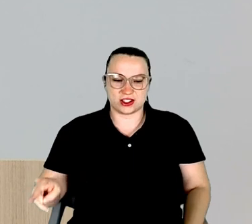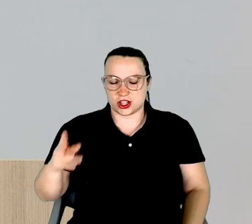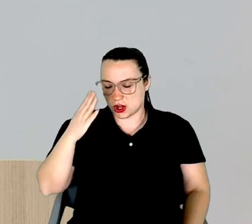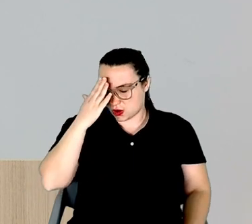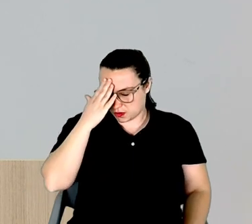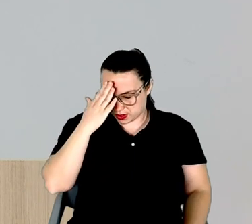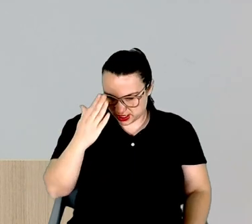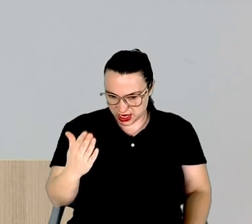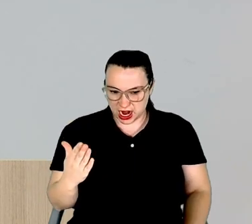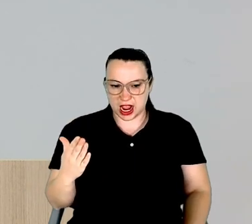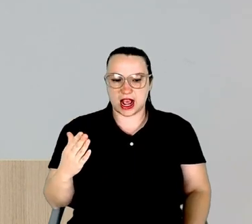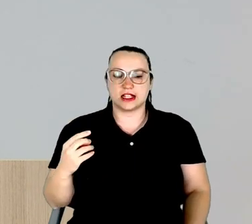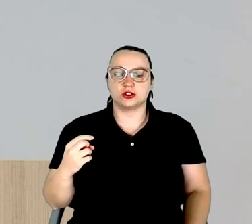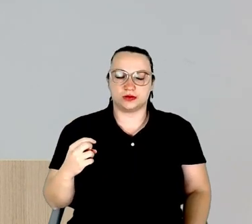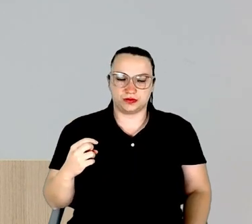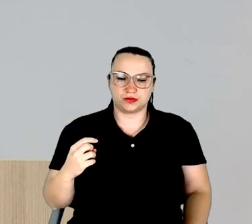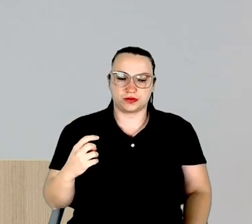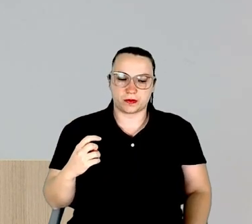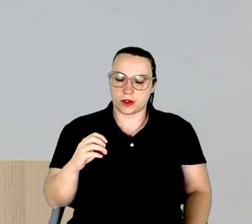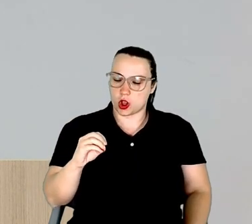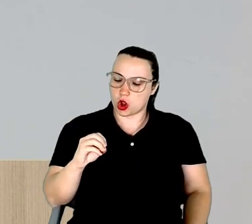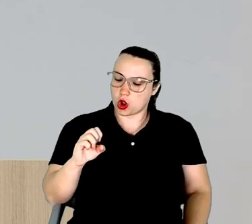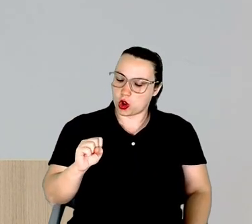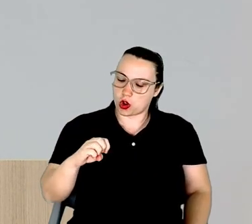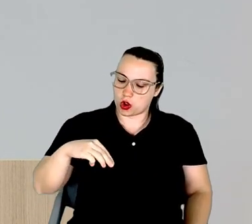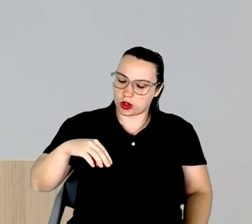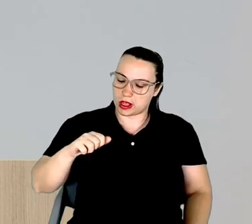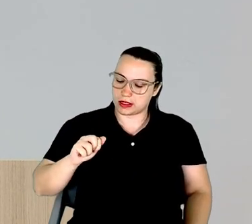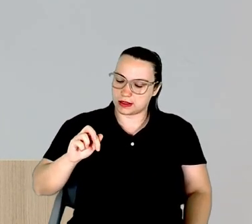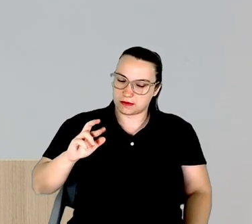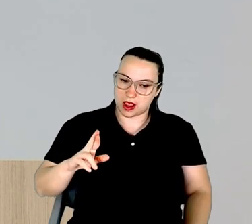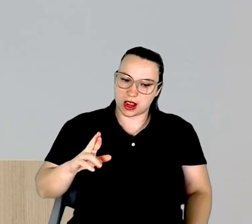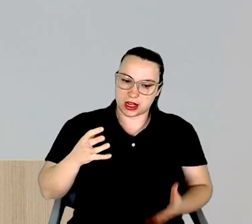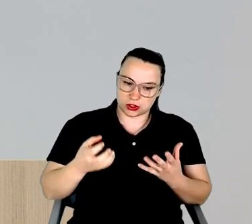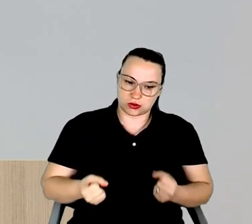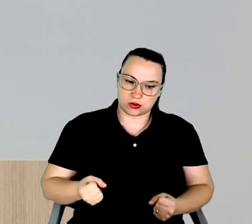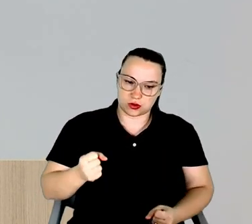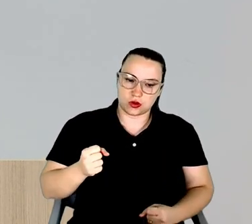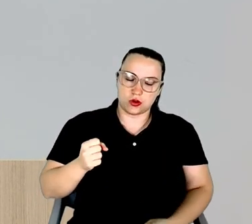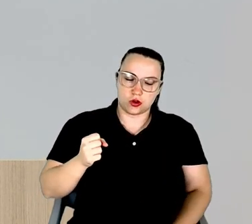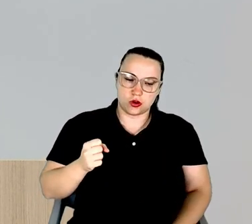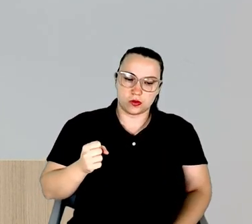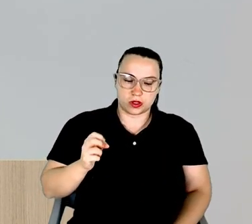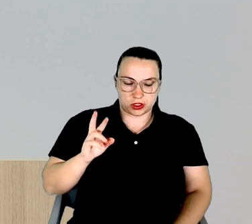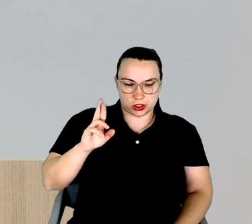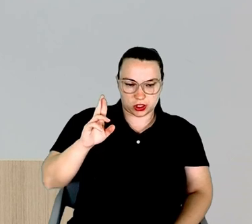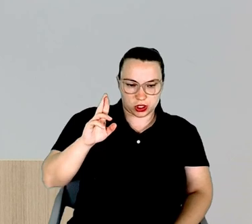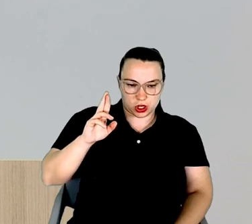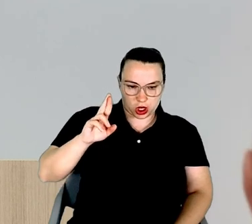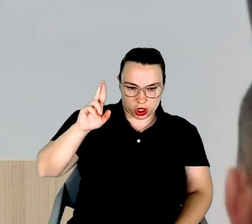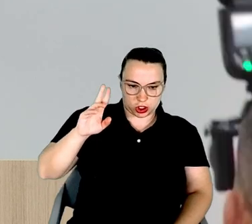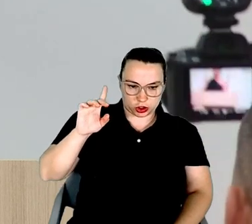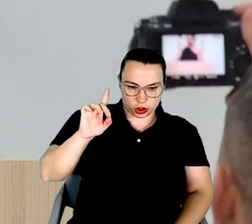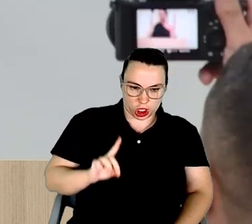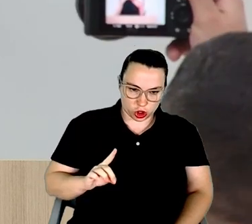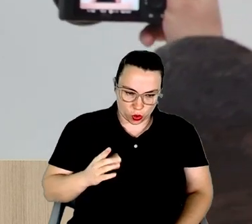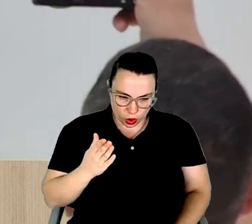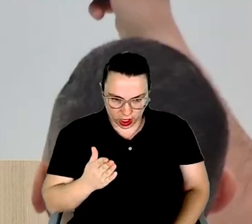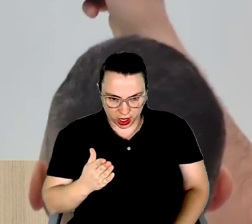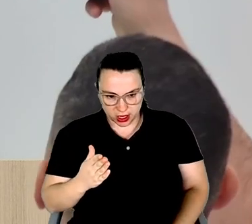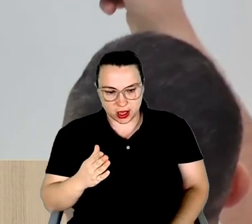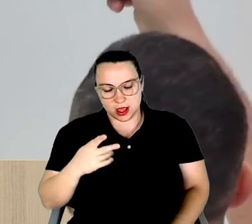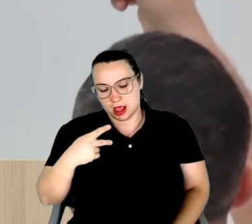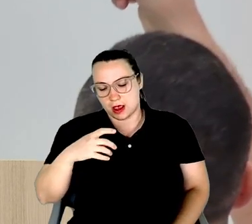obrigada ao Osmar, que assume aí a diretoria atualmente, né, que está aí frente à